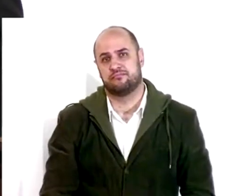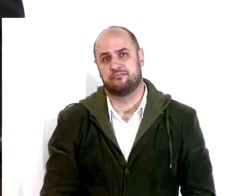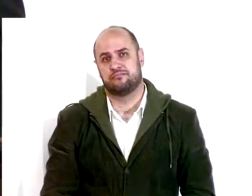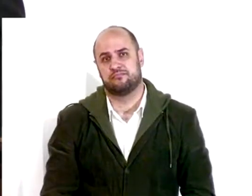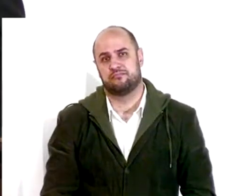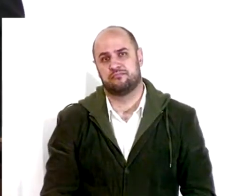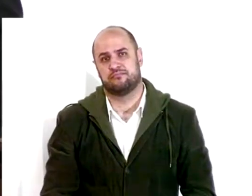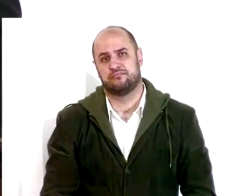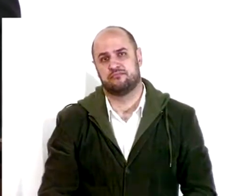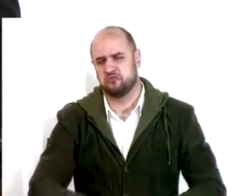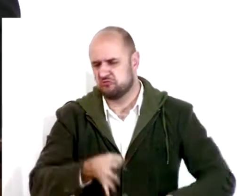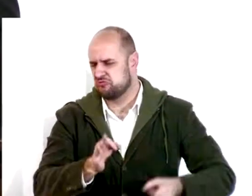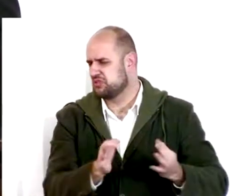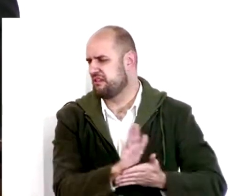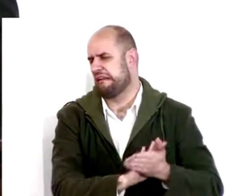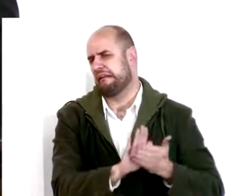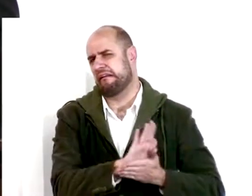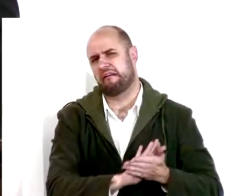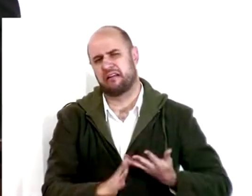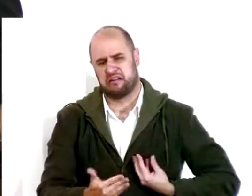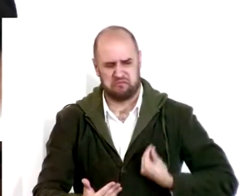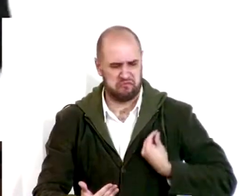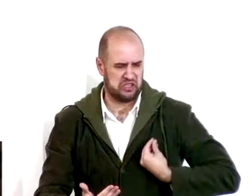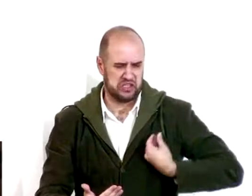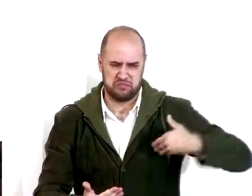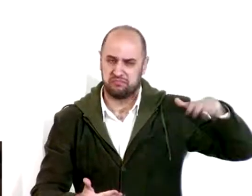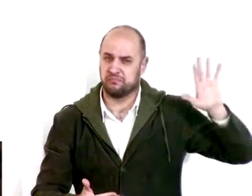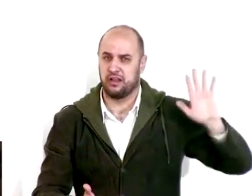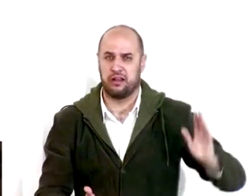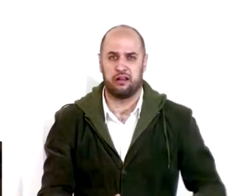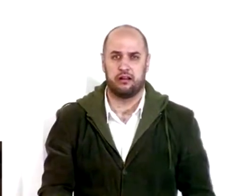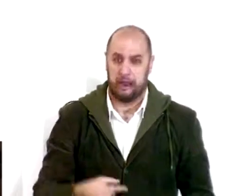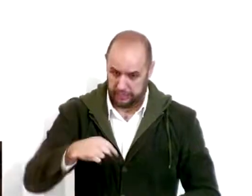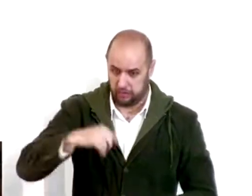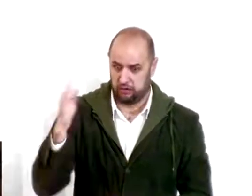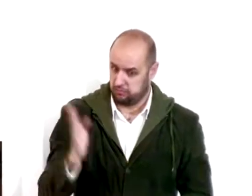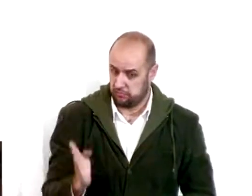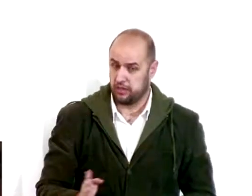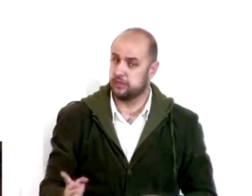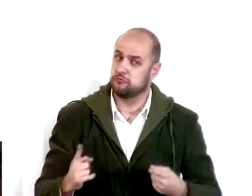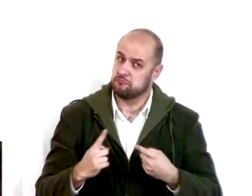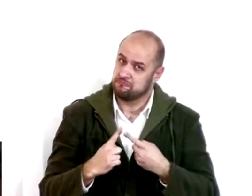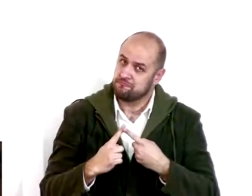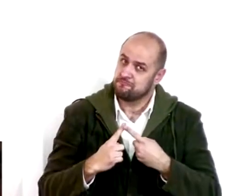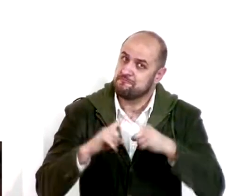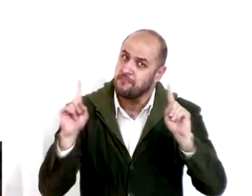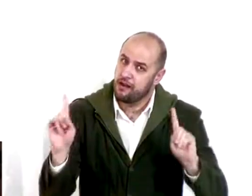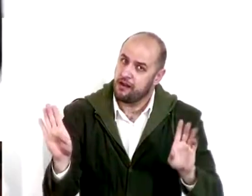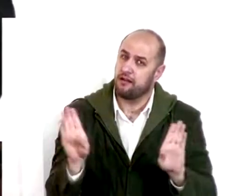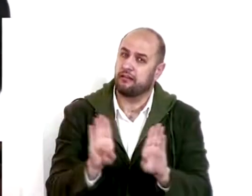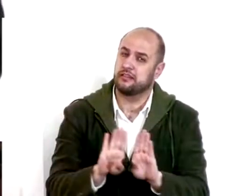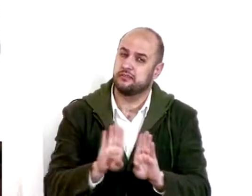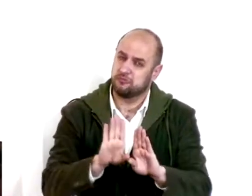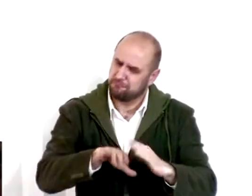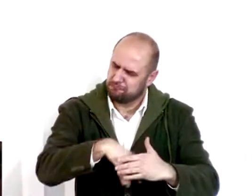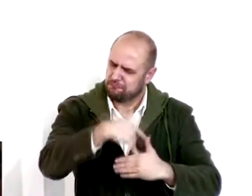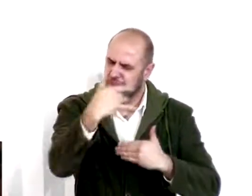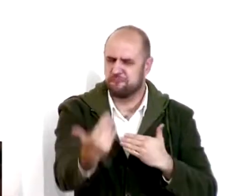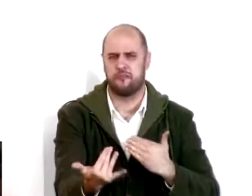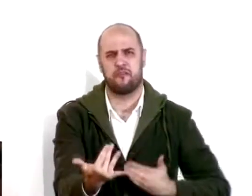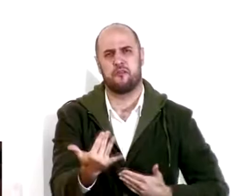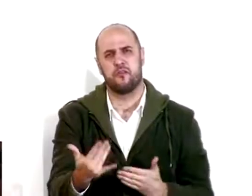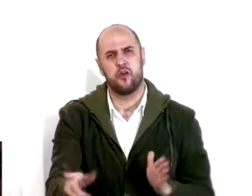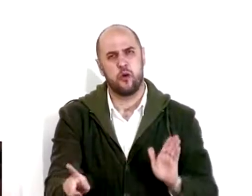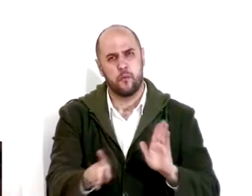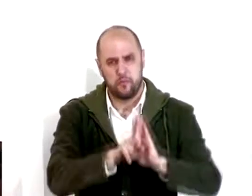Impunes, vivem sobre a face da terra. Não somente no nosso país, mas eis aí a constituição da natureza